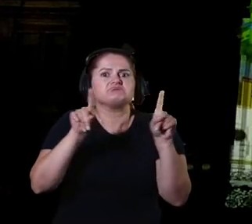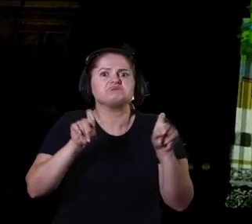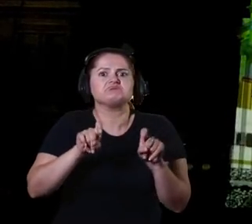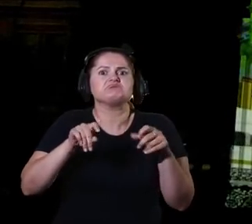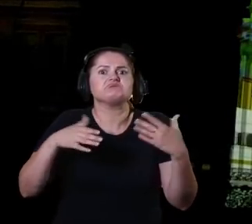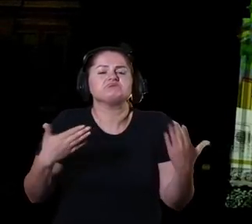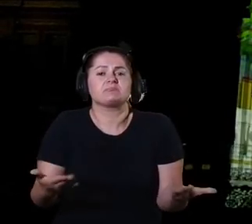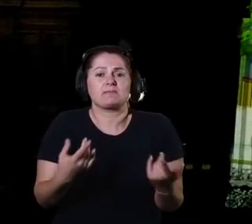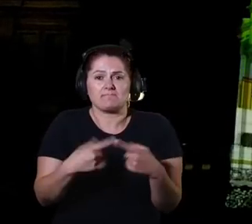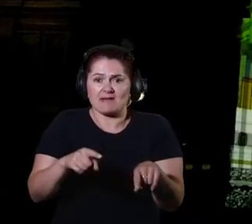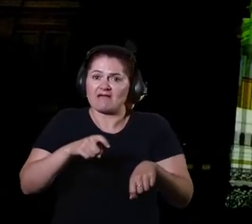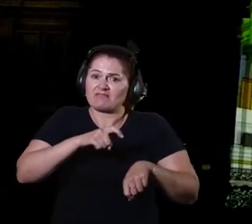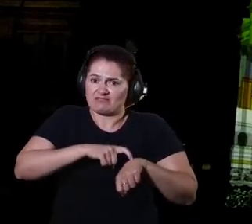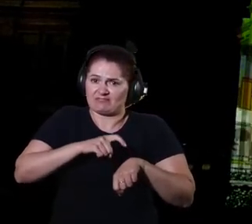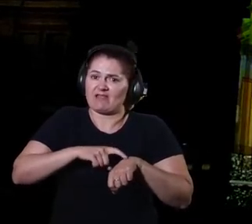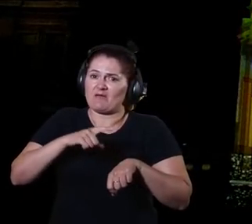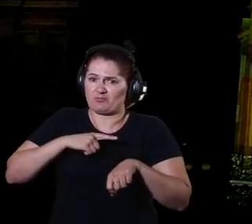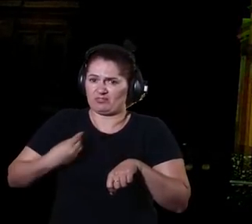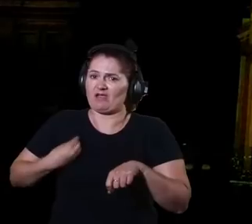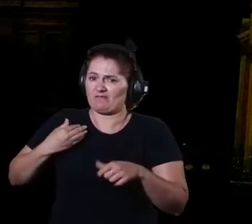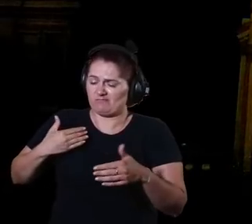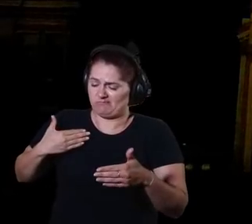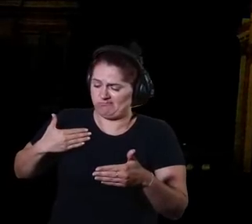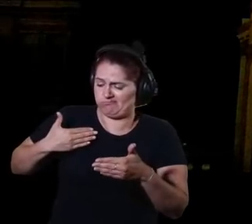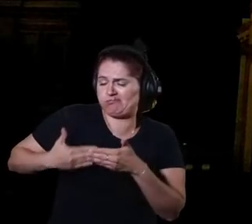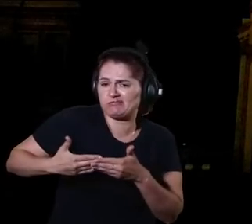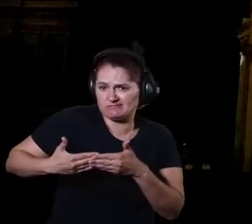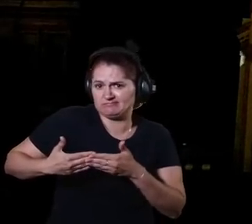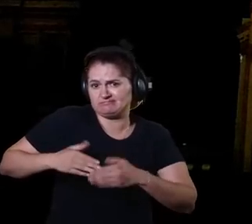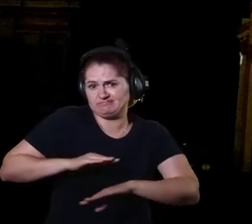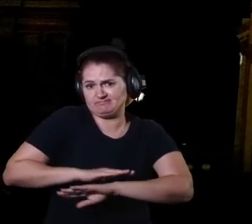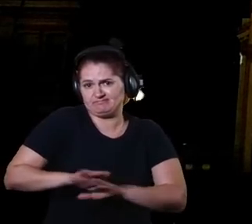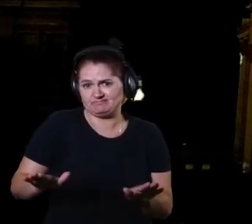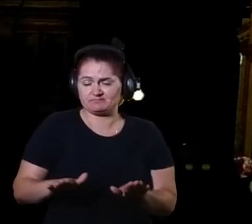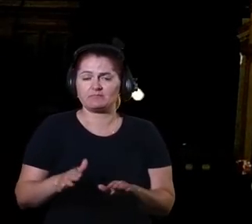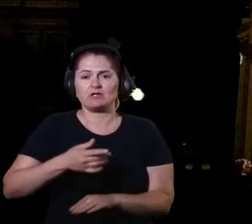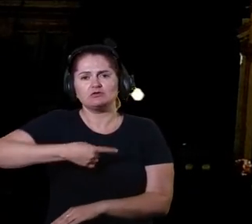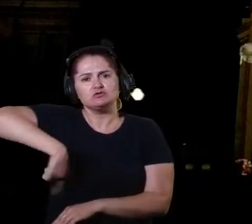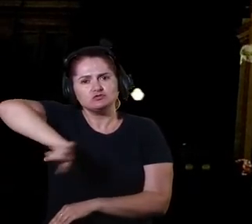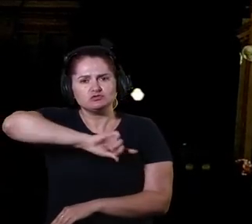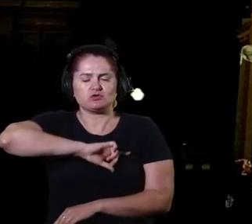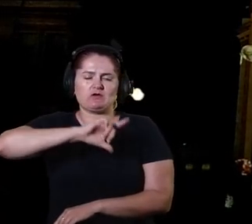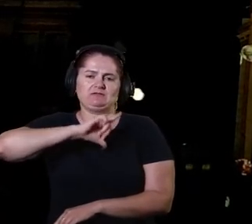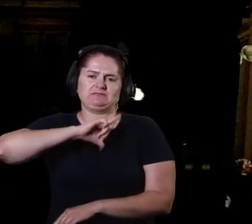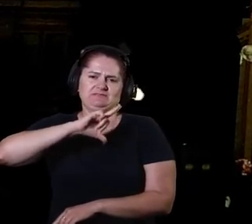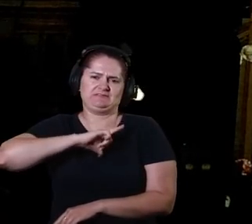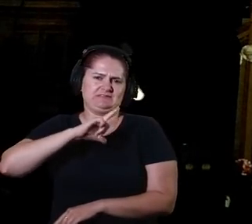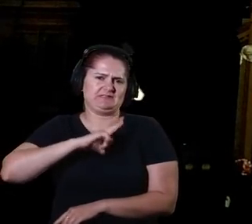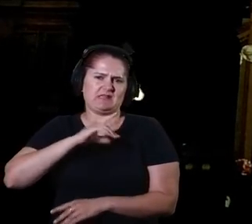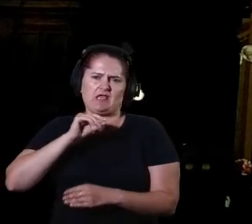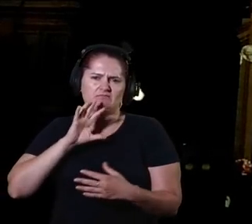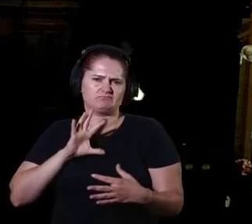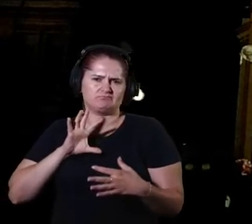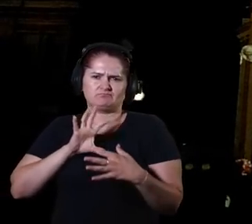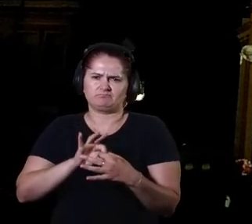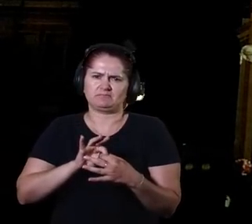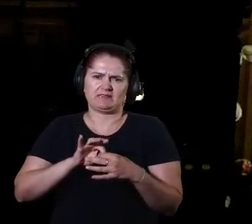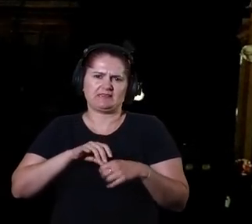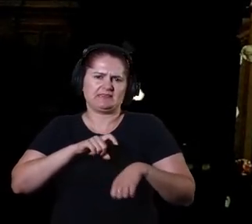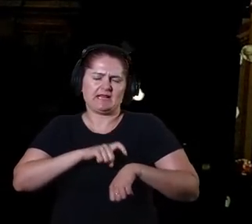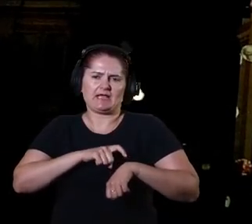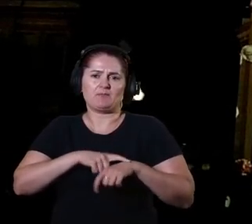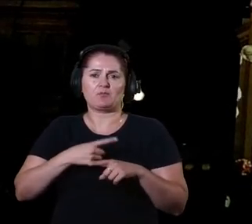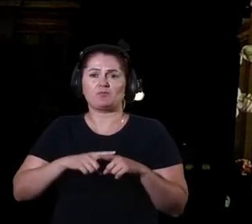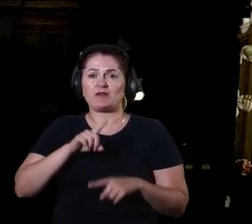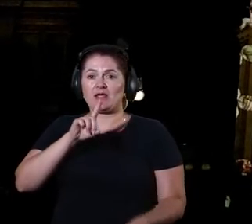Né? Então é importante. E nós aqui temos muita relação com o tempo, porque em 1875... chegavam